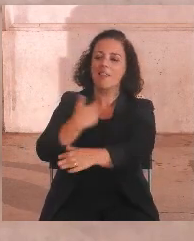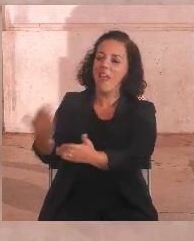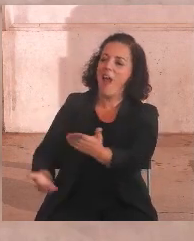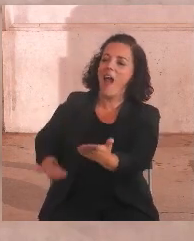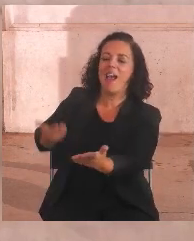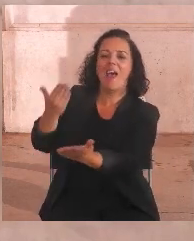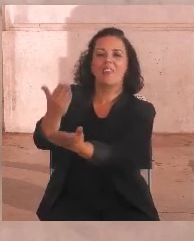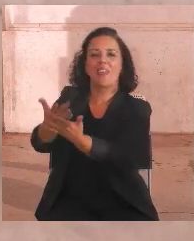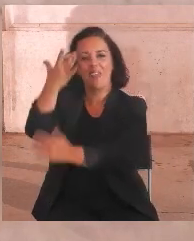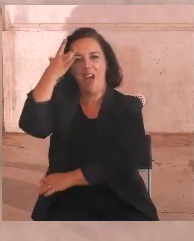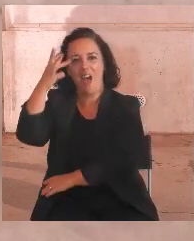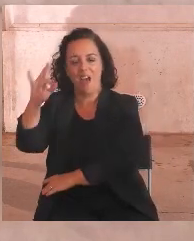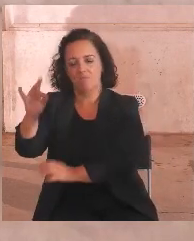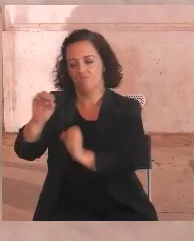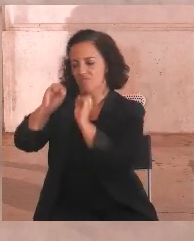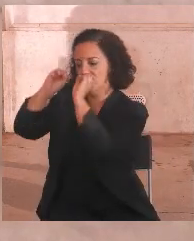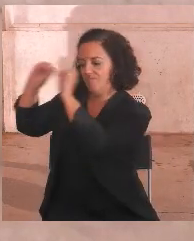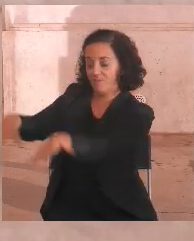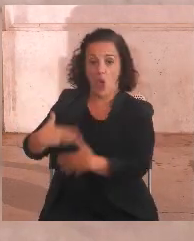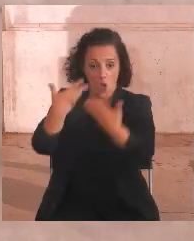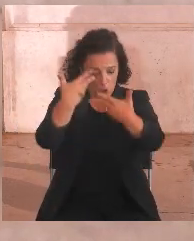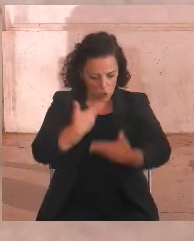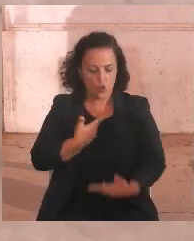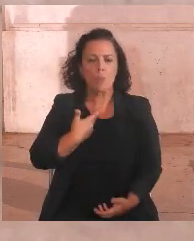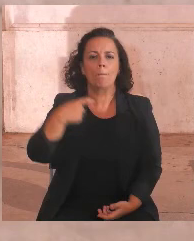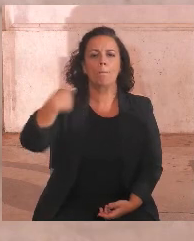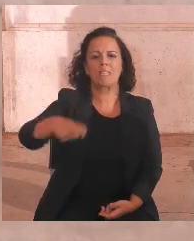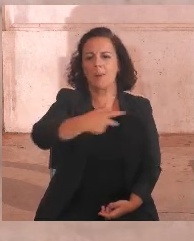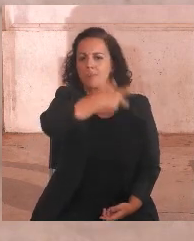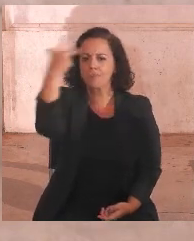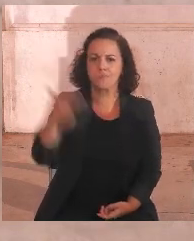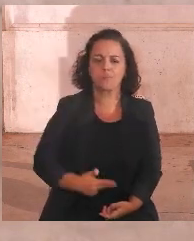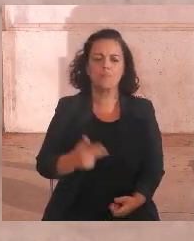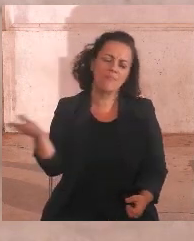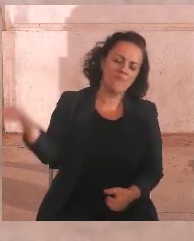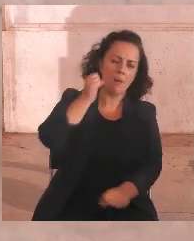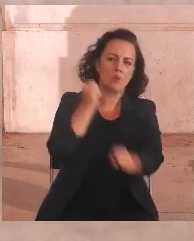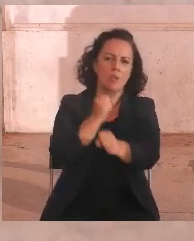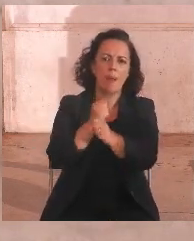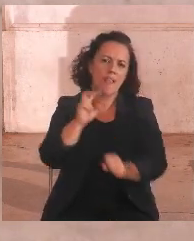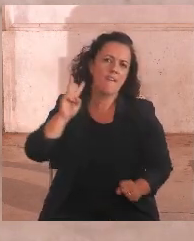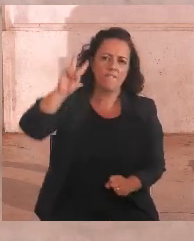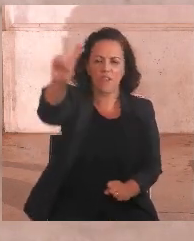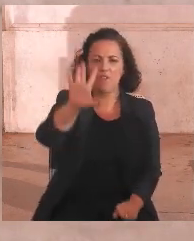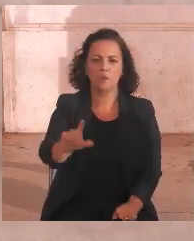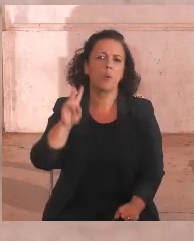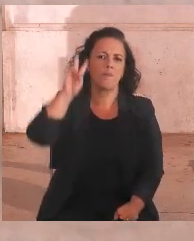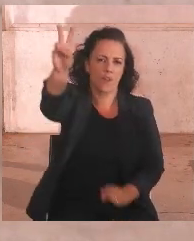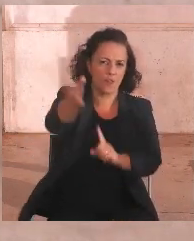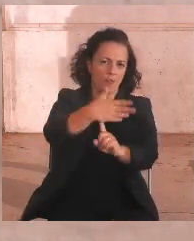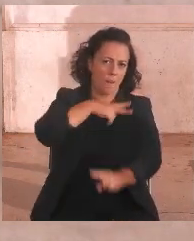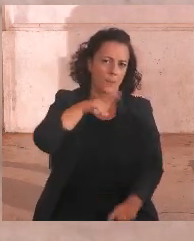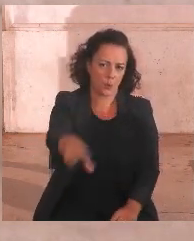darei tudo como presidente. Vamos ao trabalho. Viva Lisboa, viva Portugal!